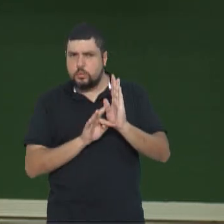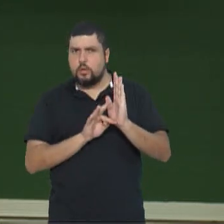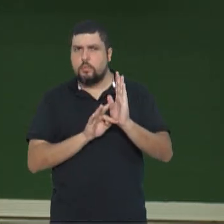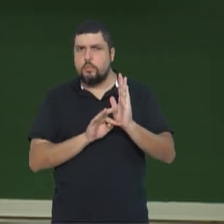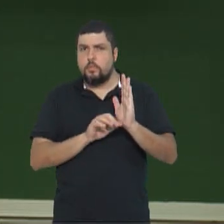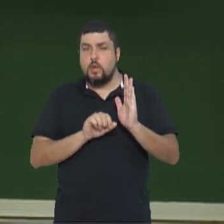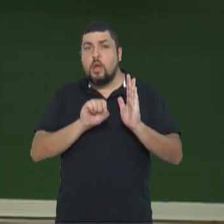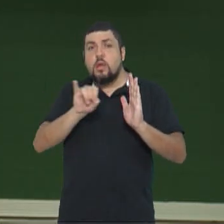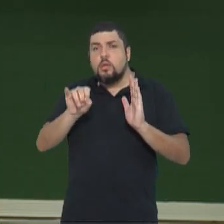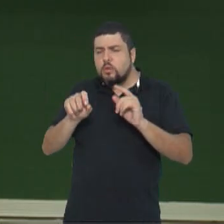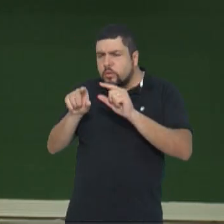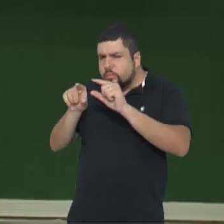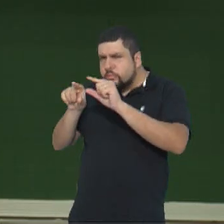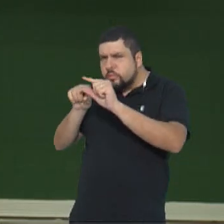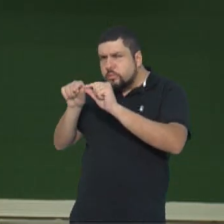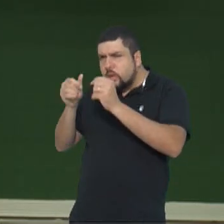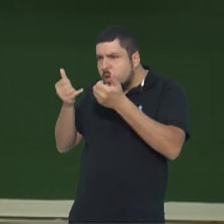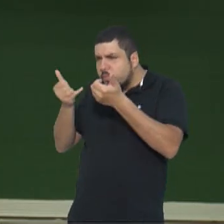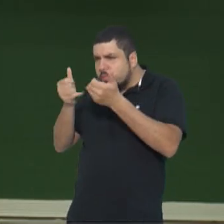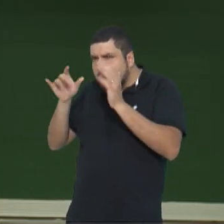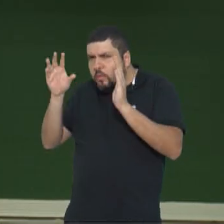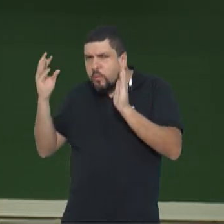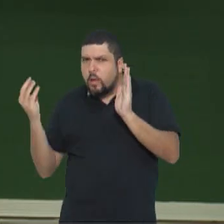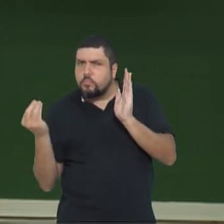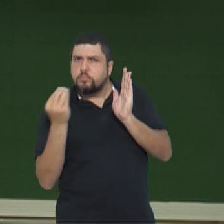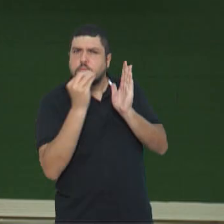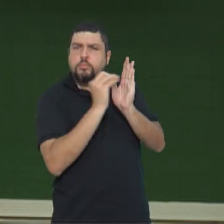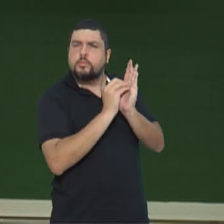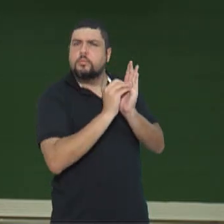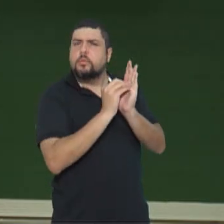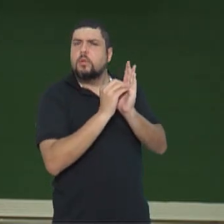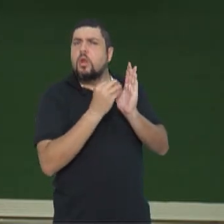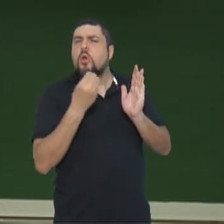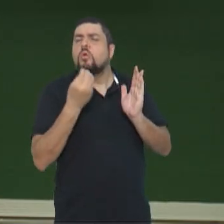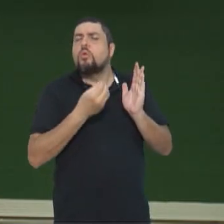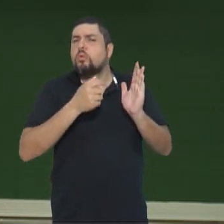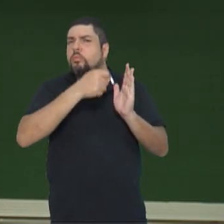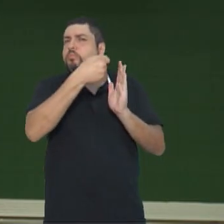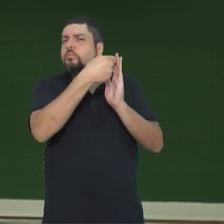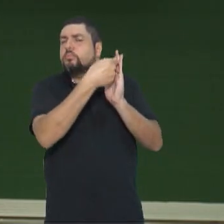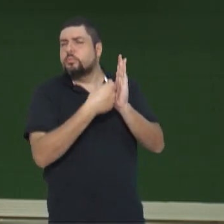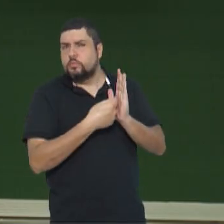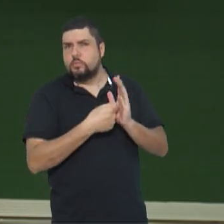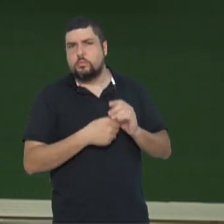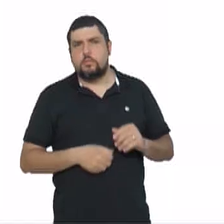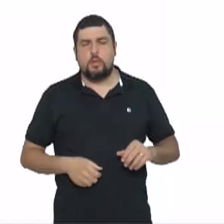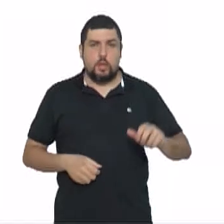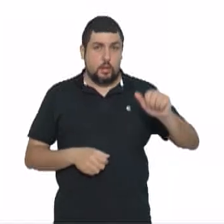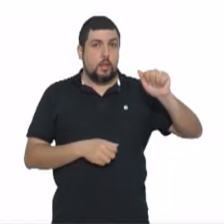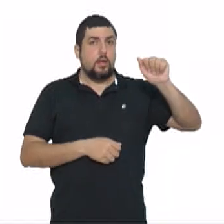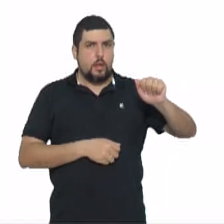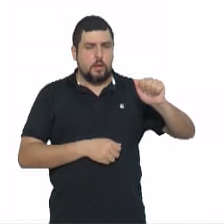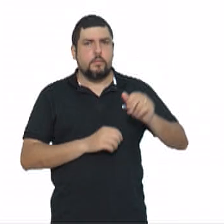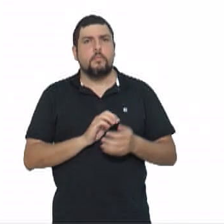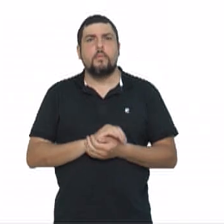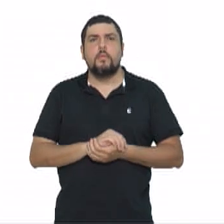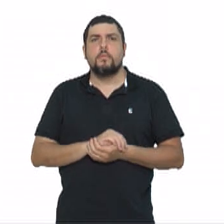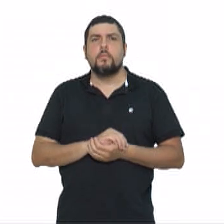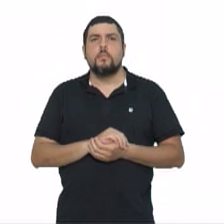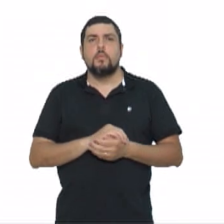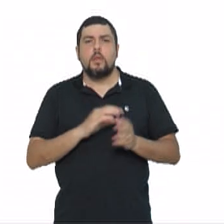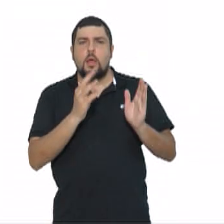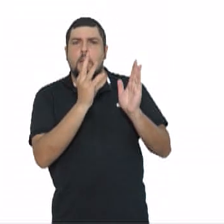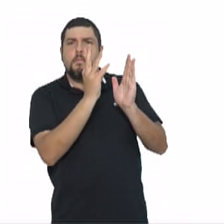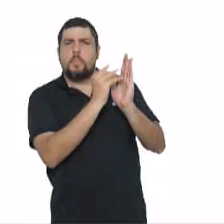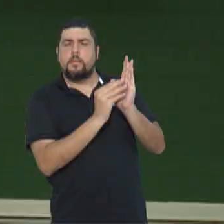informação, vai servir para eu escrever que tipo de parágrafo, né? É nesse sentido que a gente está analisando. Letra A, podem ser classificados como fato ou